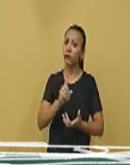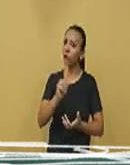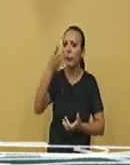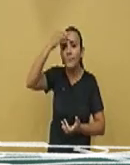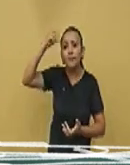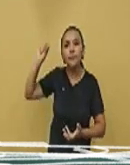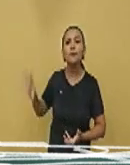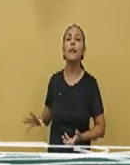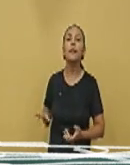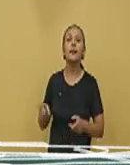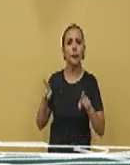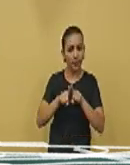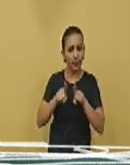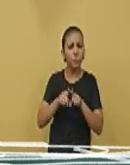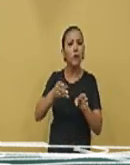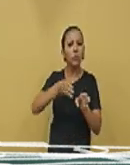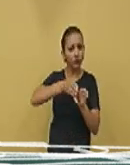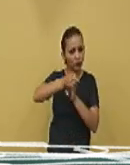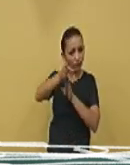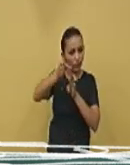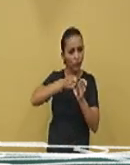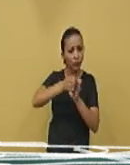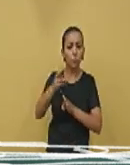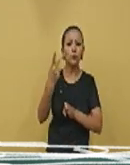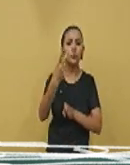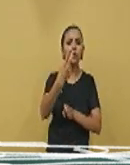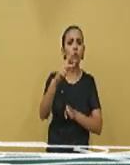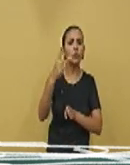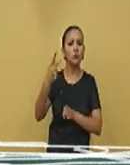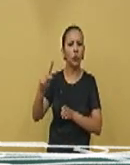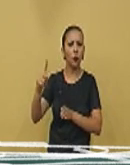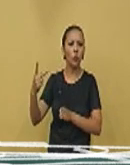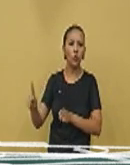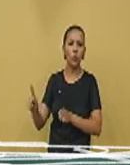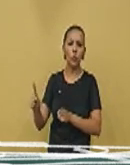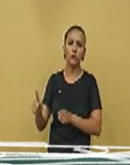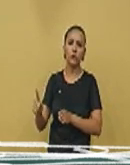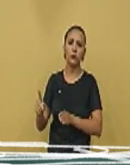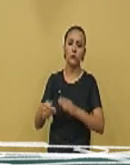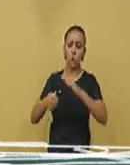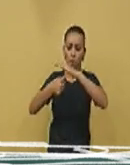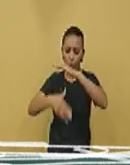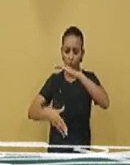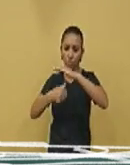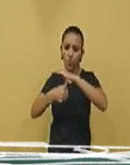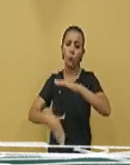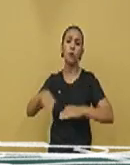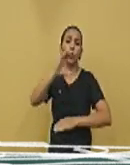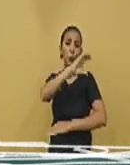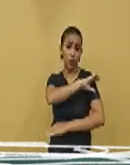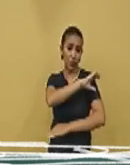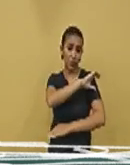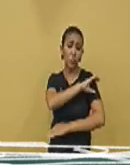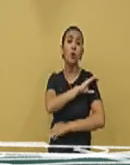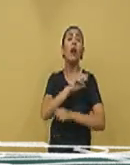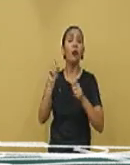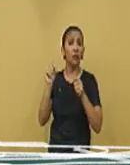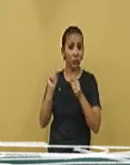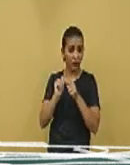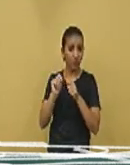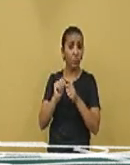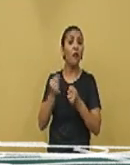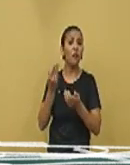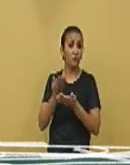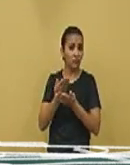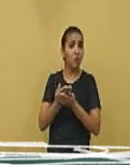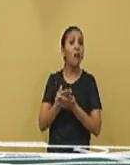e, inclusive, irá orientar os seus pró-reitores e coordenadores a também olhar por